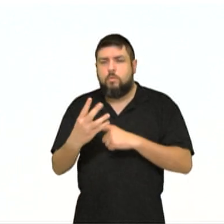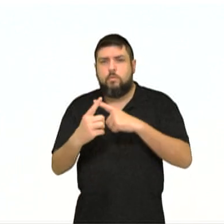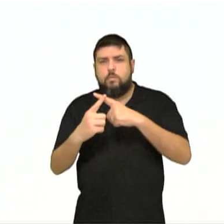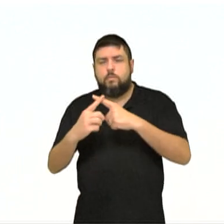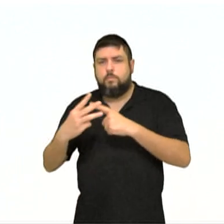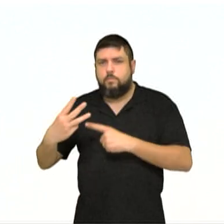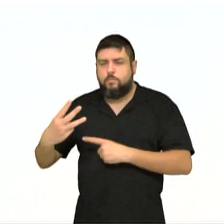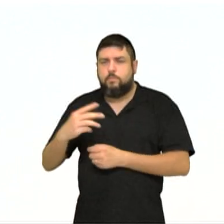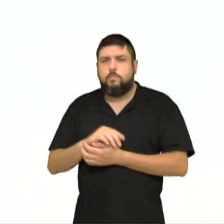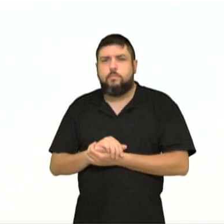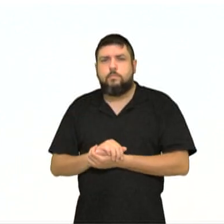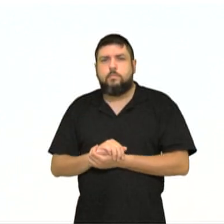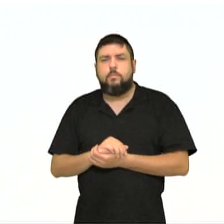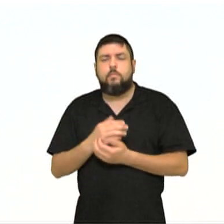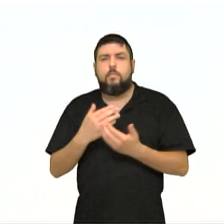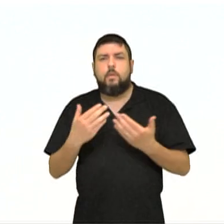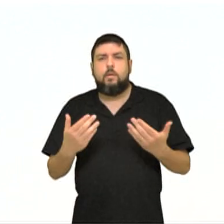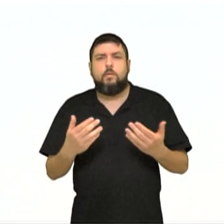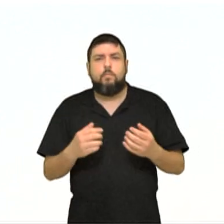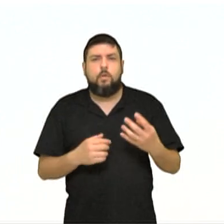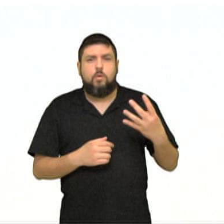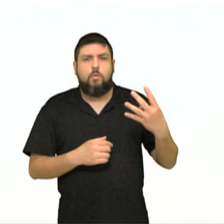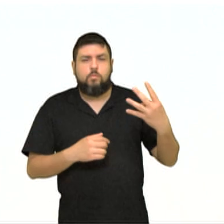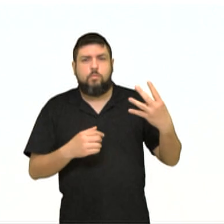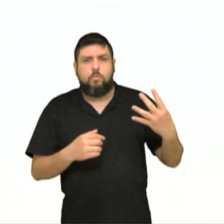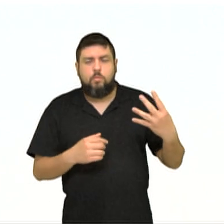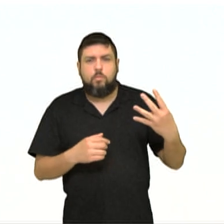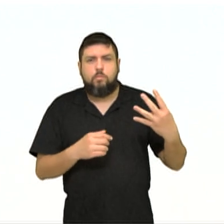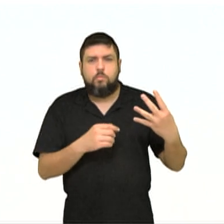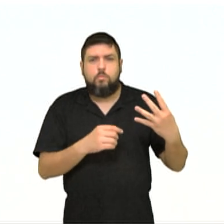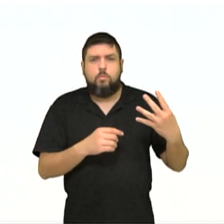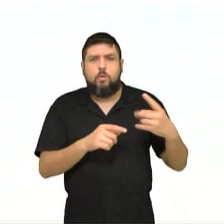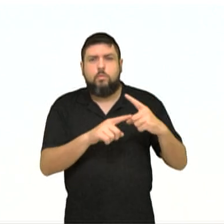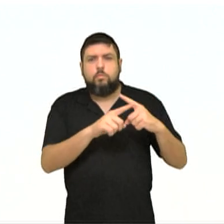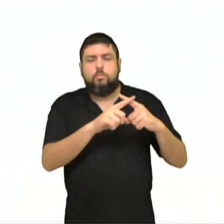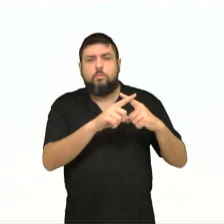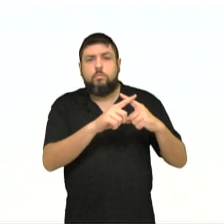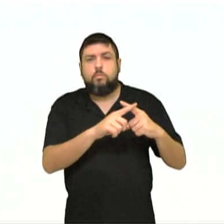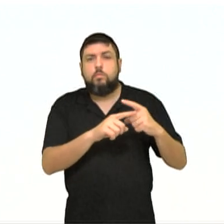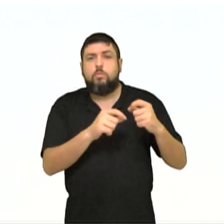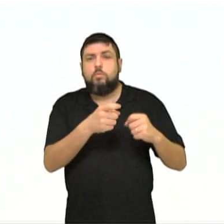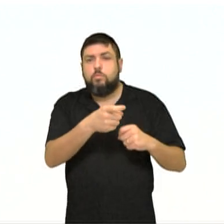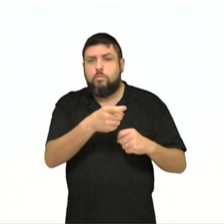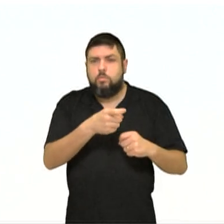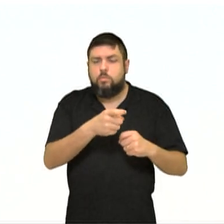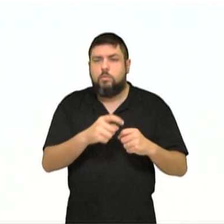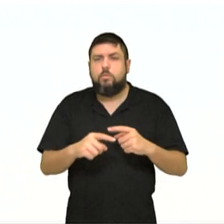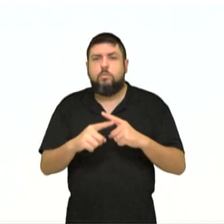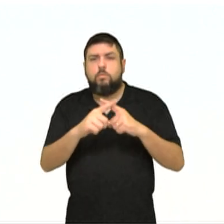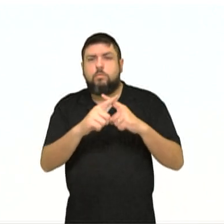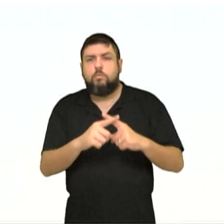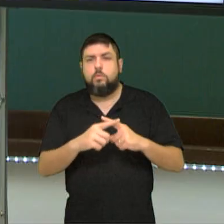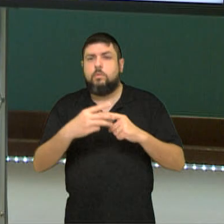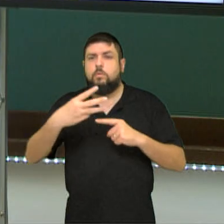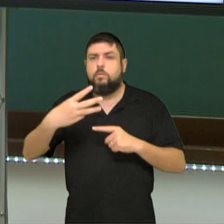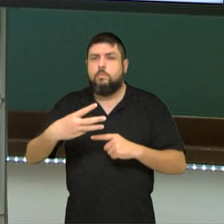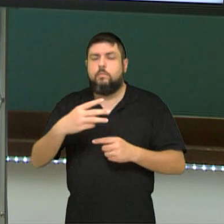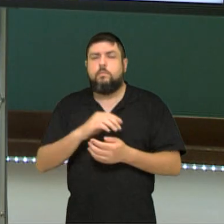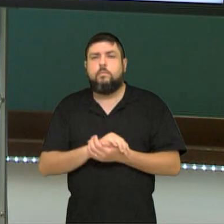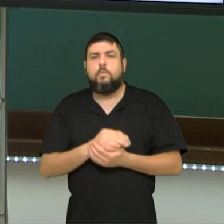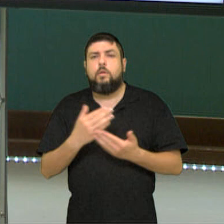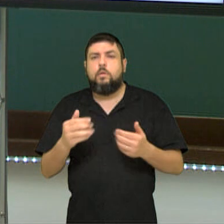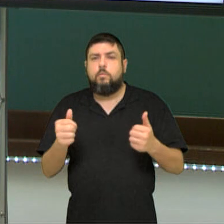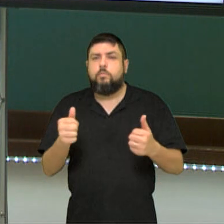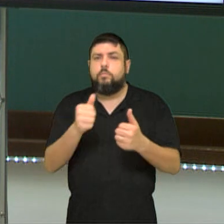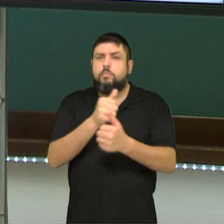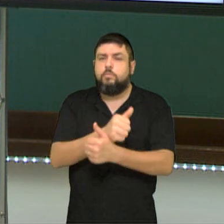eu encontrei que o 4 multiplica tanto o x quanto o 3, certo? Então eu fiz uma troquinha aqui, ó,